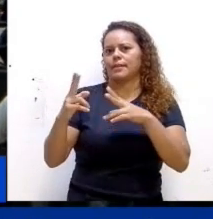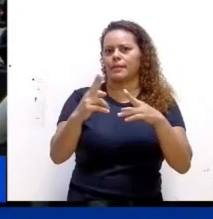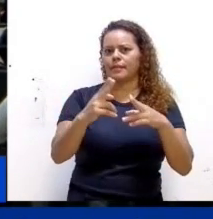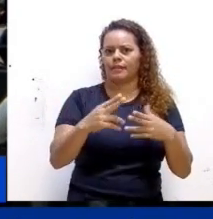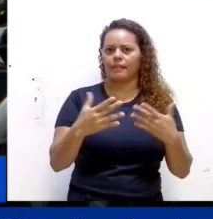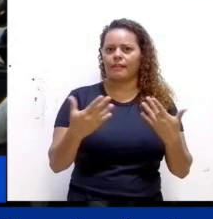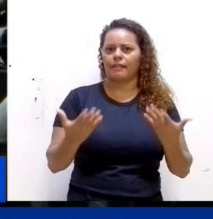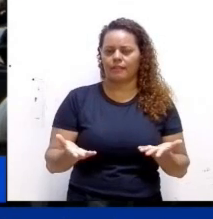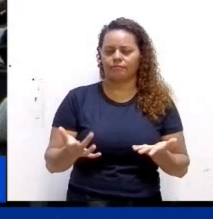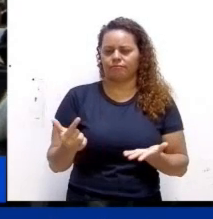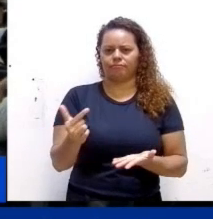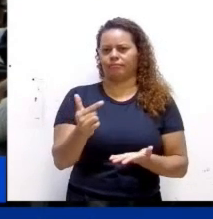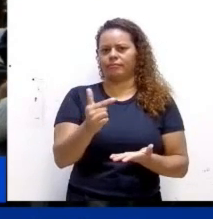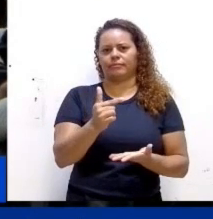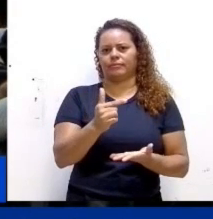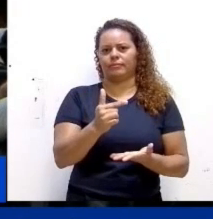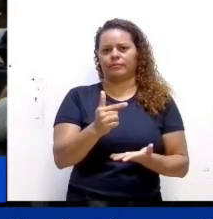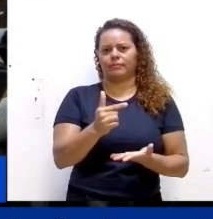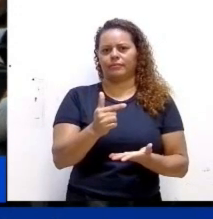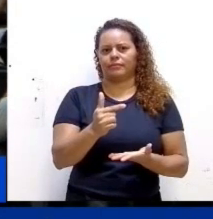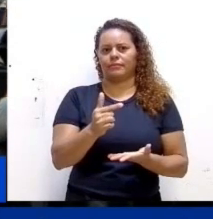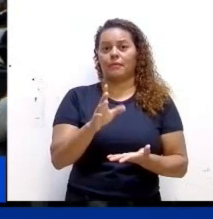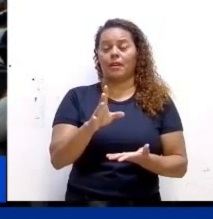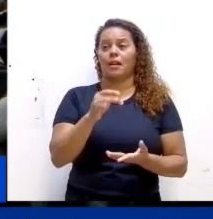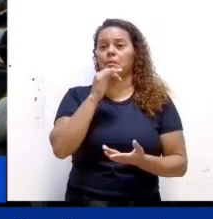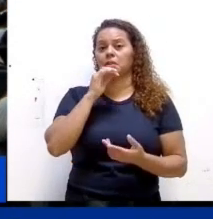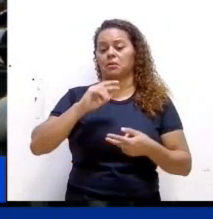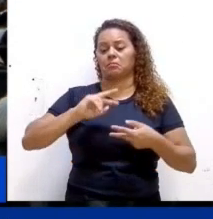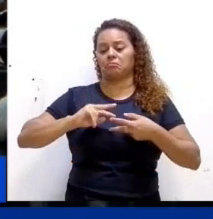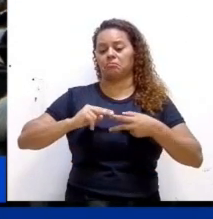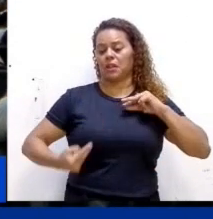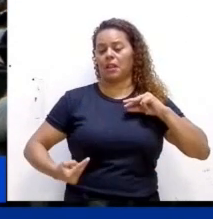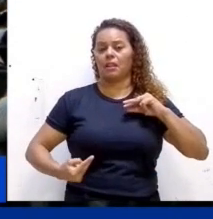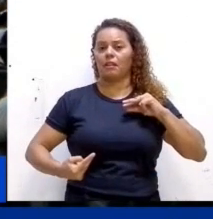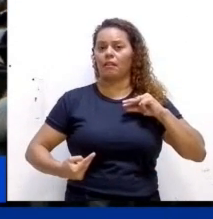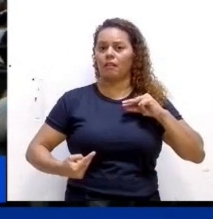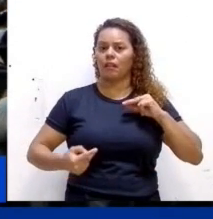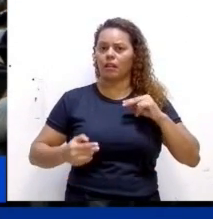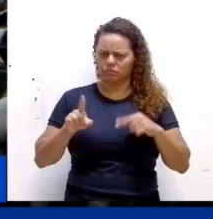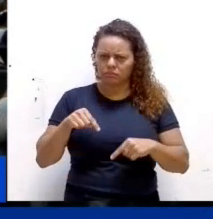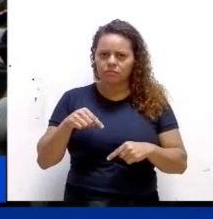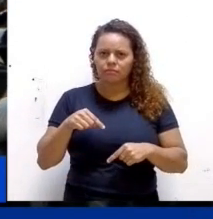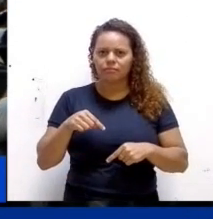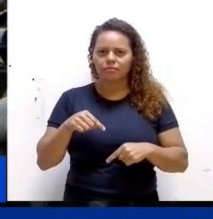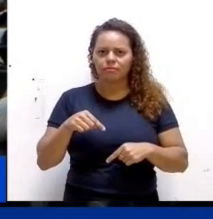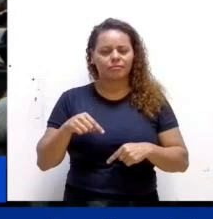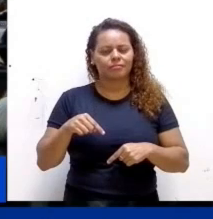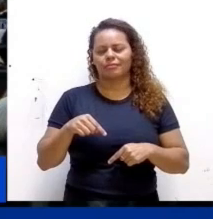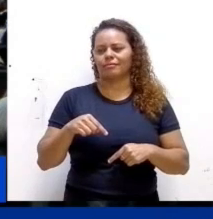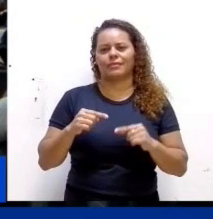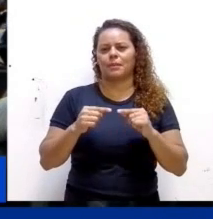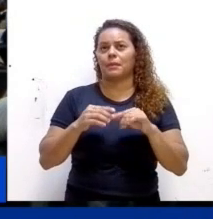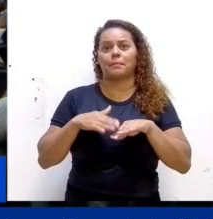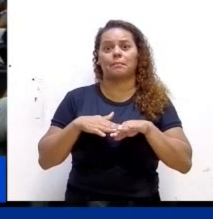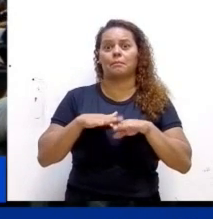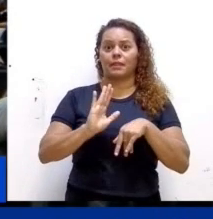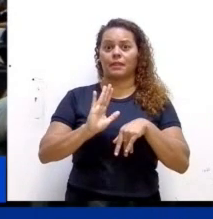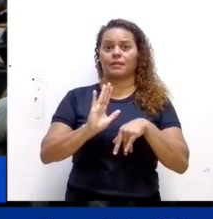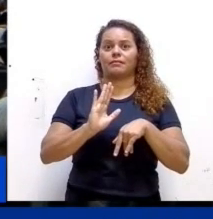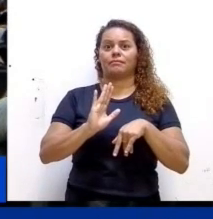uma mesma carga genética. Não. Família é muito mais que